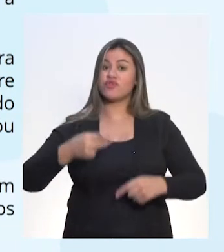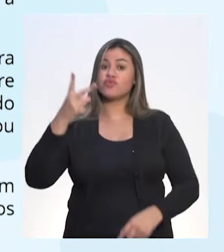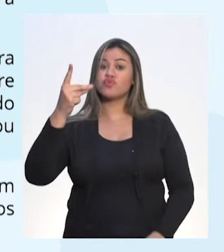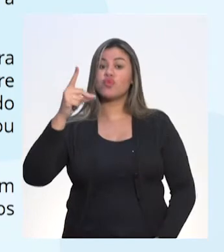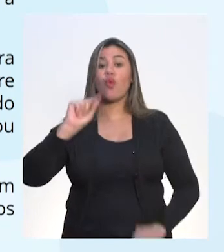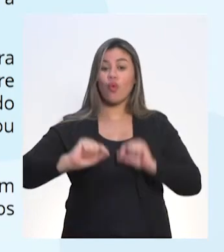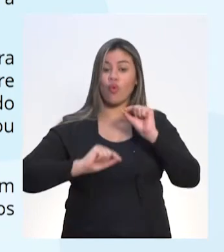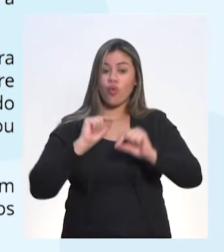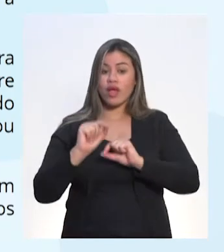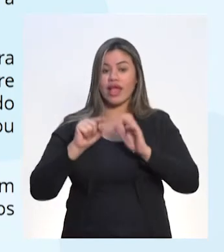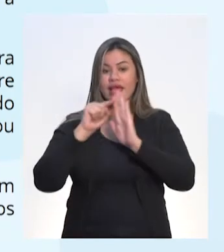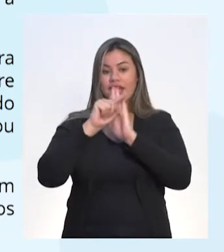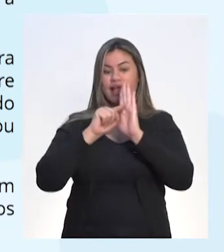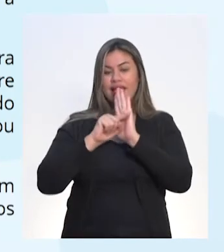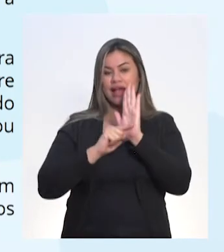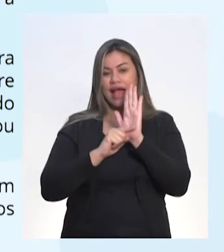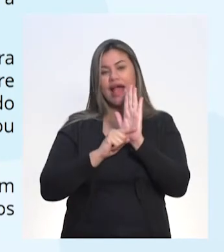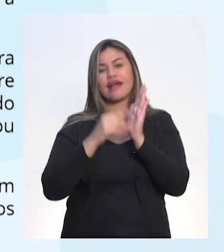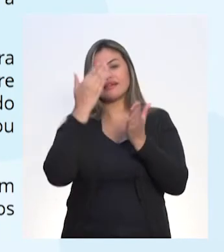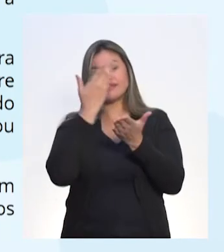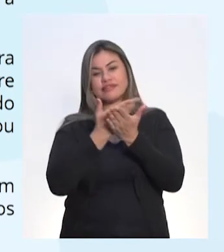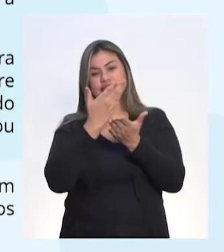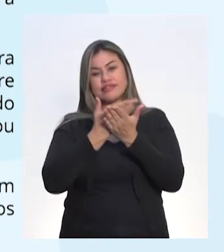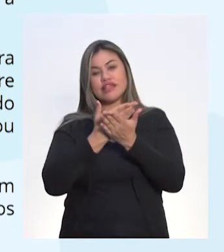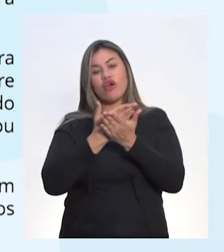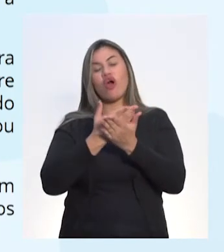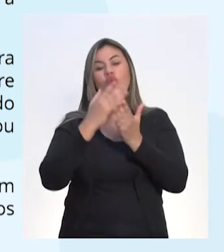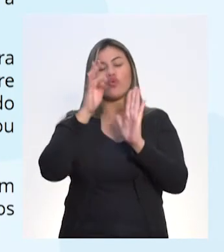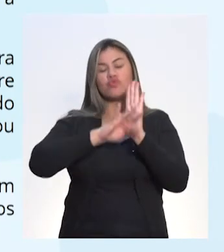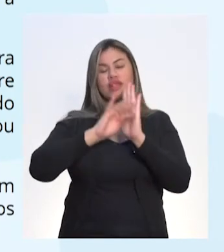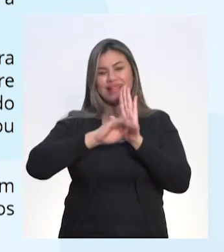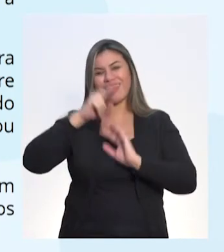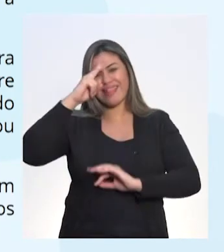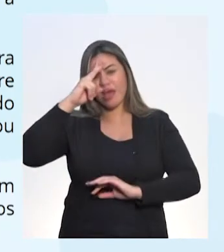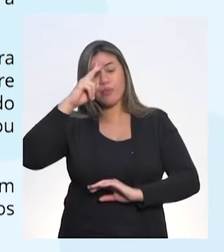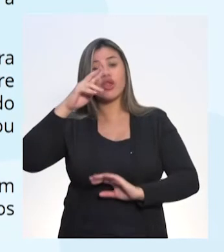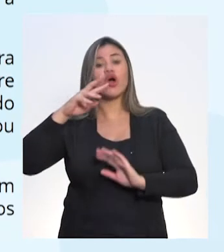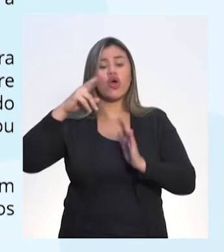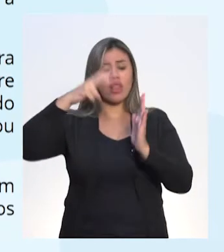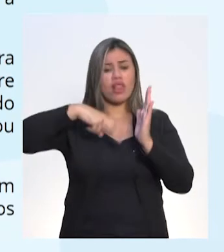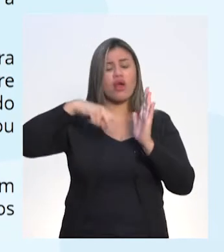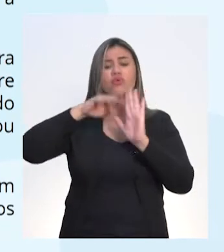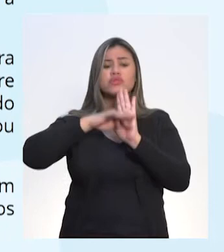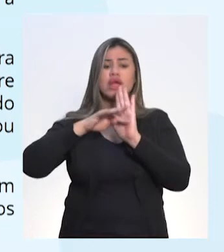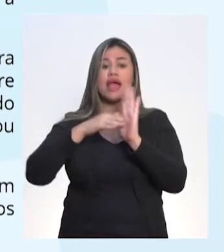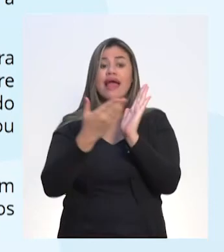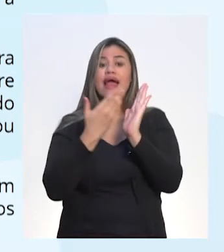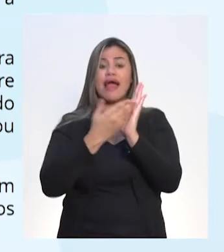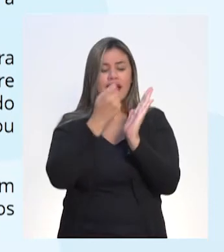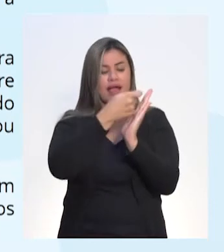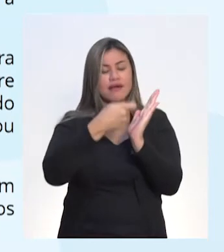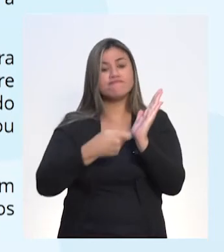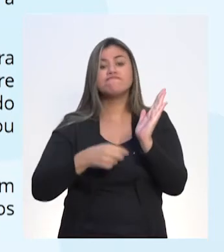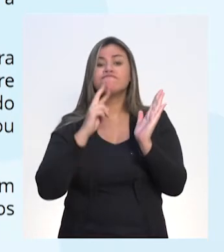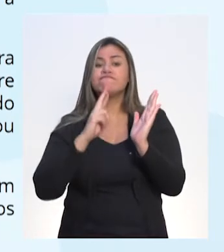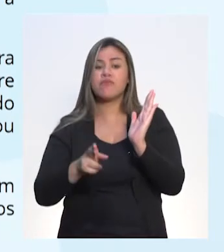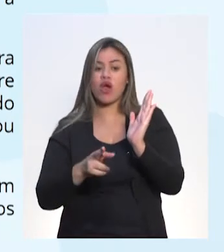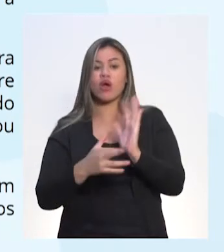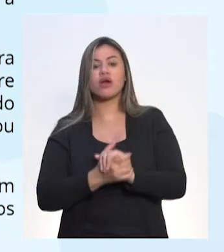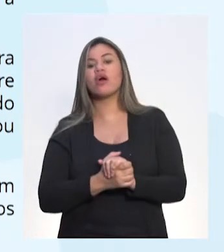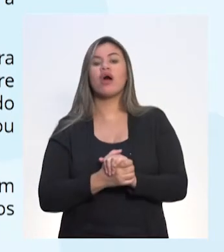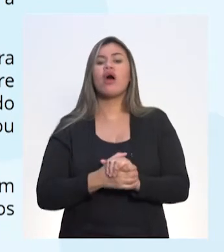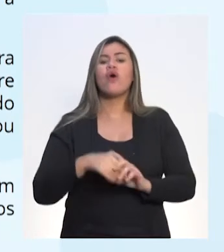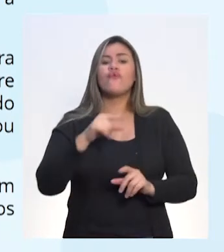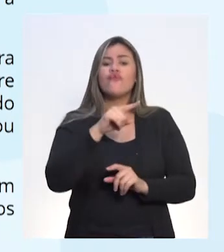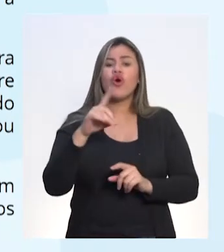ser análise e compreensão de texto. De acordo com o texto que a gente leu, respondam no caderno de vocês, tá? Na opinião de vocês, por que vocês acham